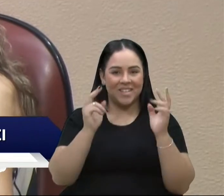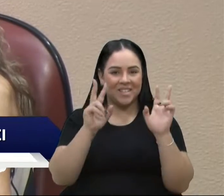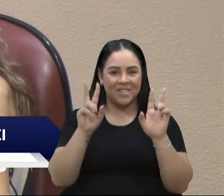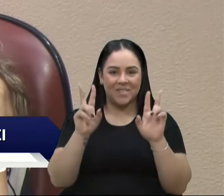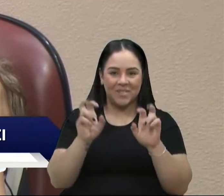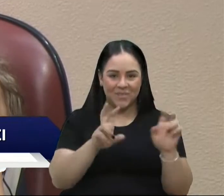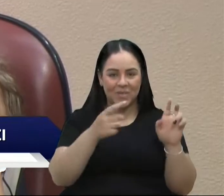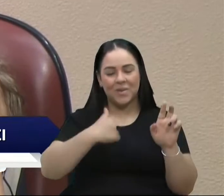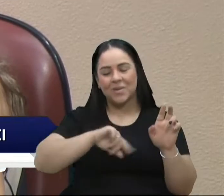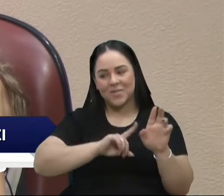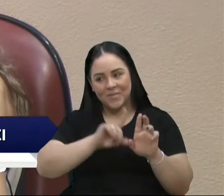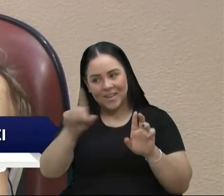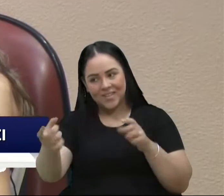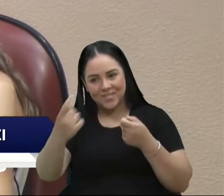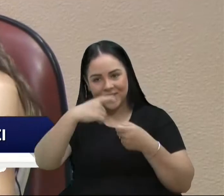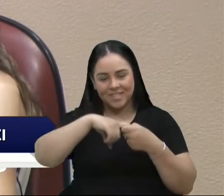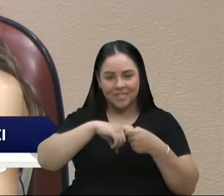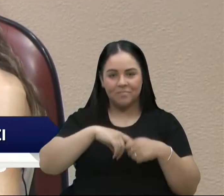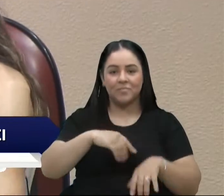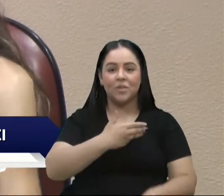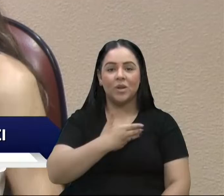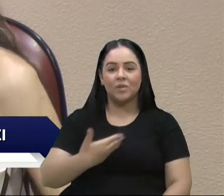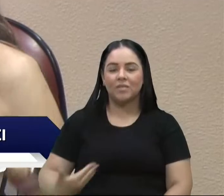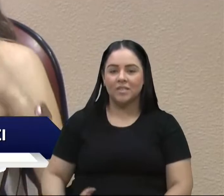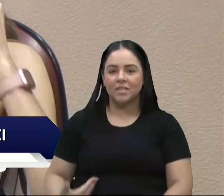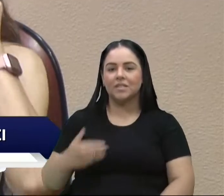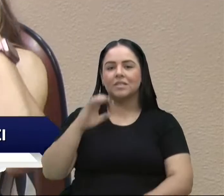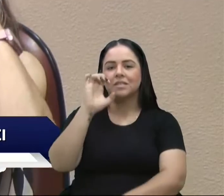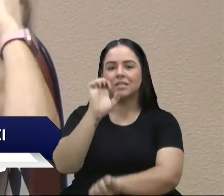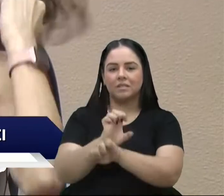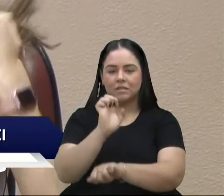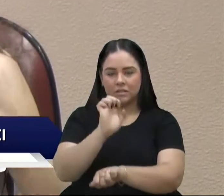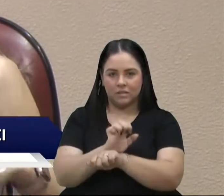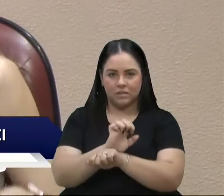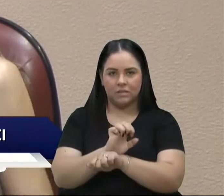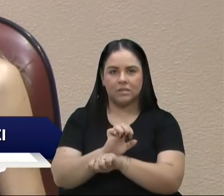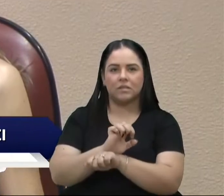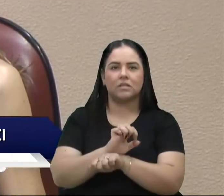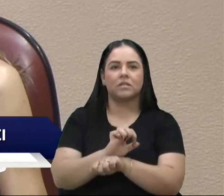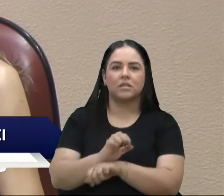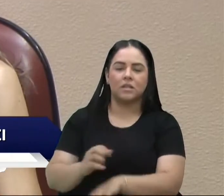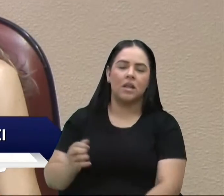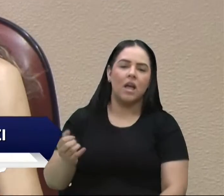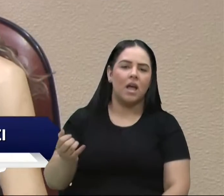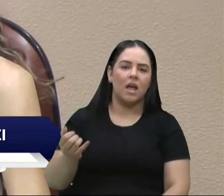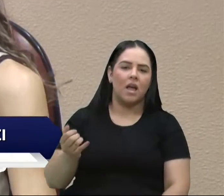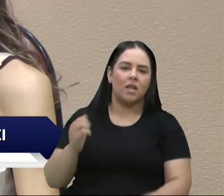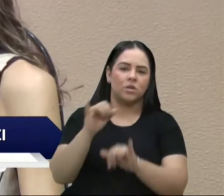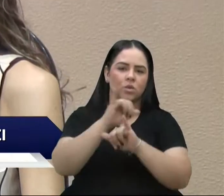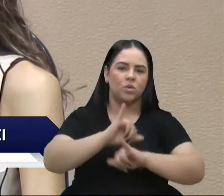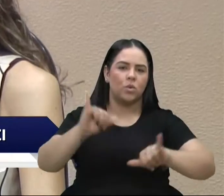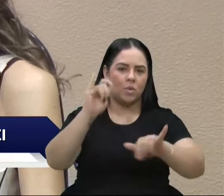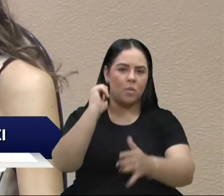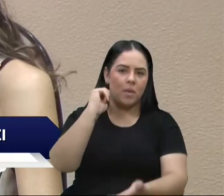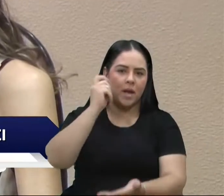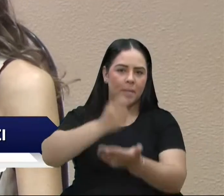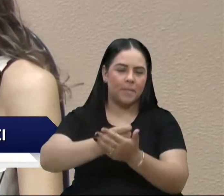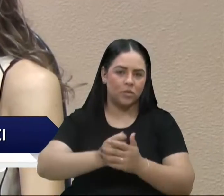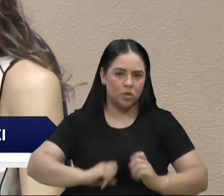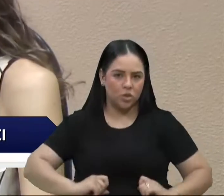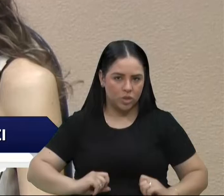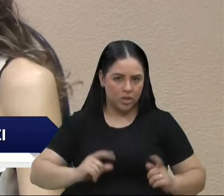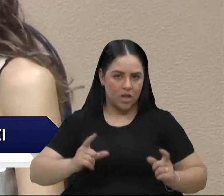volta, mas eu não esqueci. O governo do Estado, então, anunciou há uns dias atrás o pagamento de dívidas